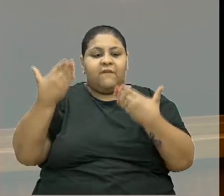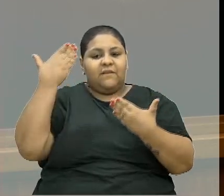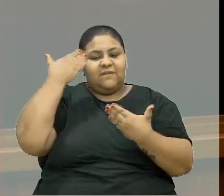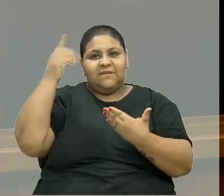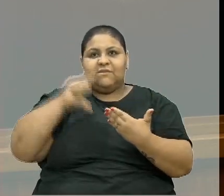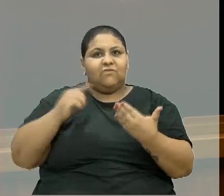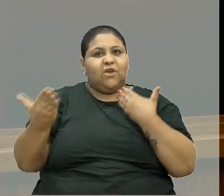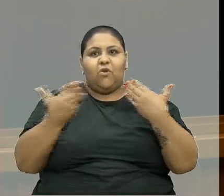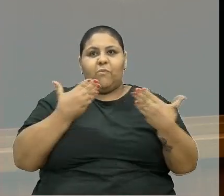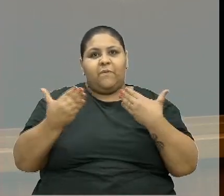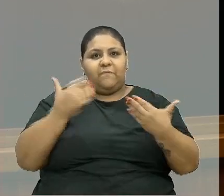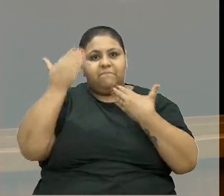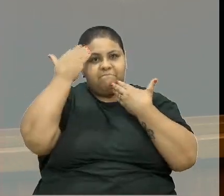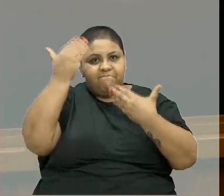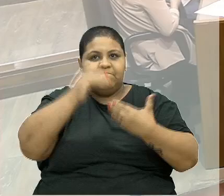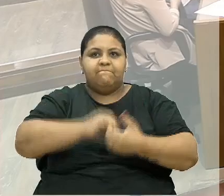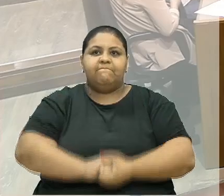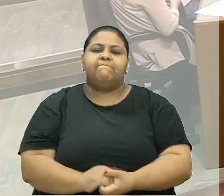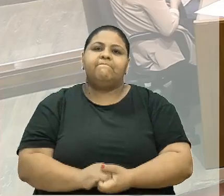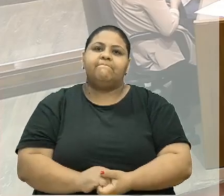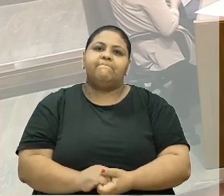tem comparação. Obrigada.